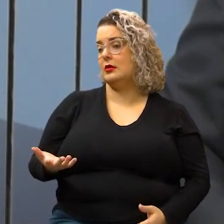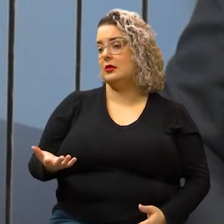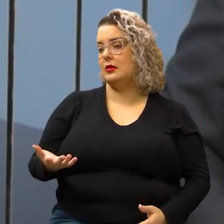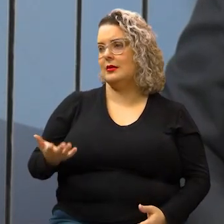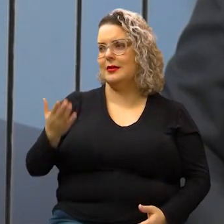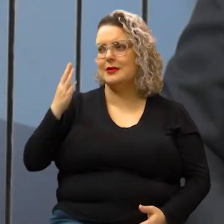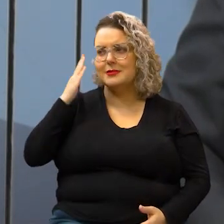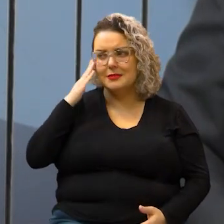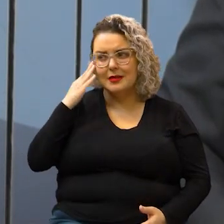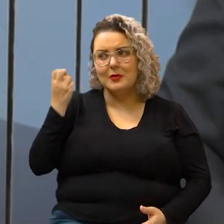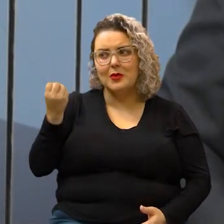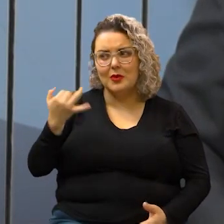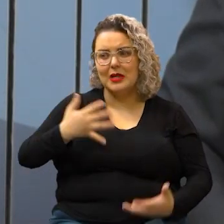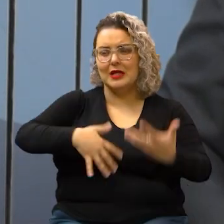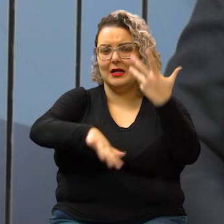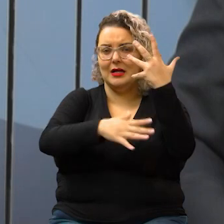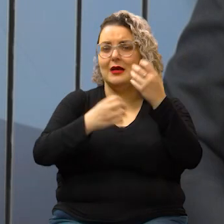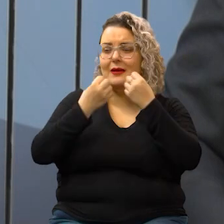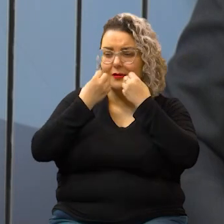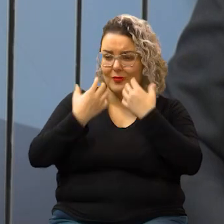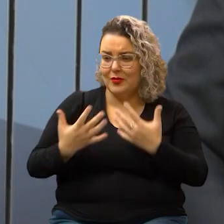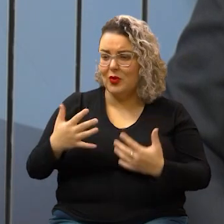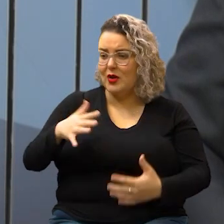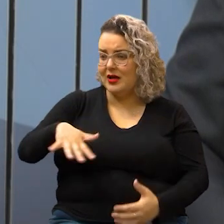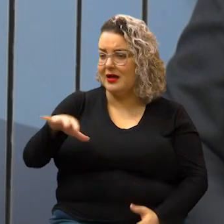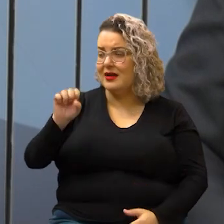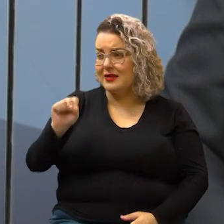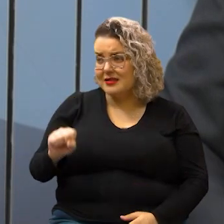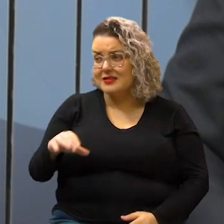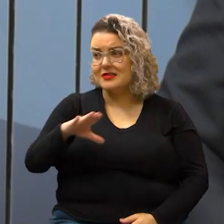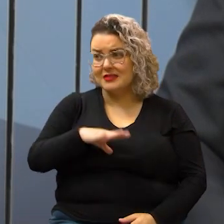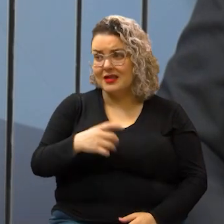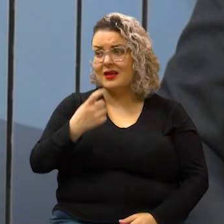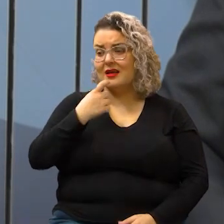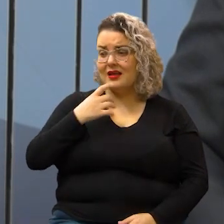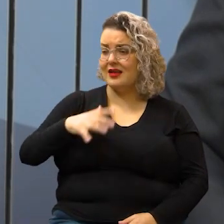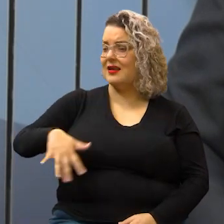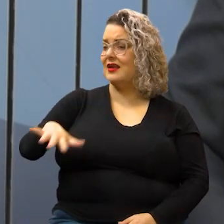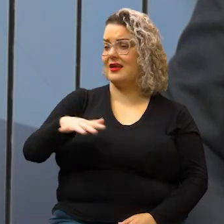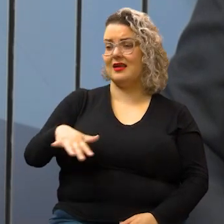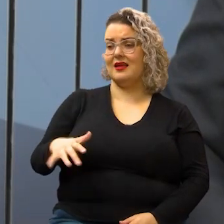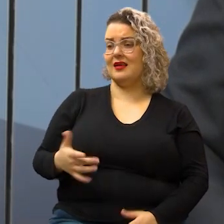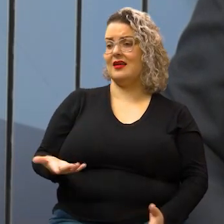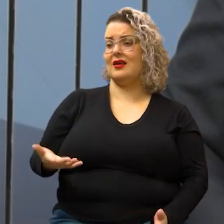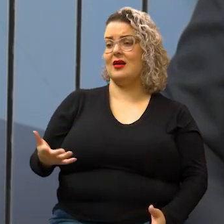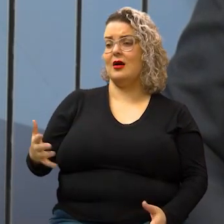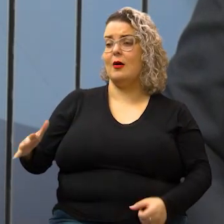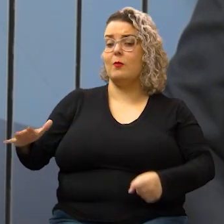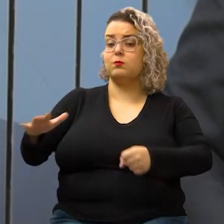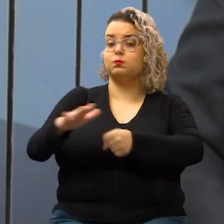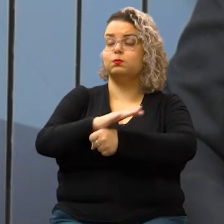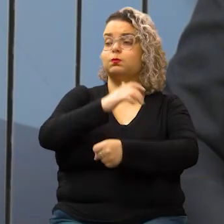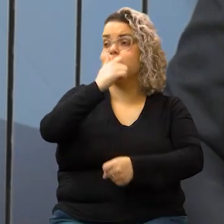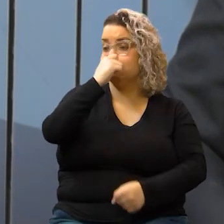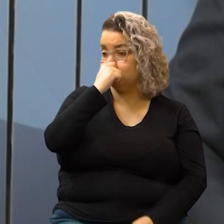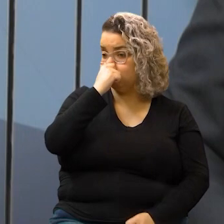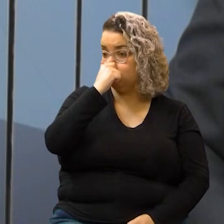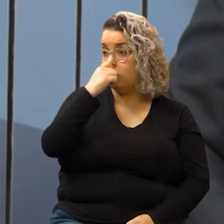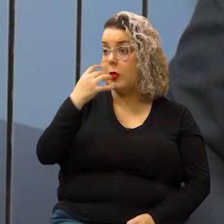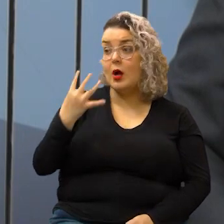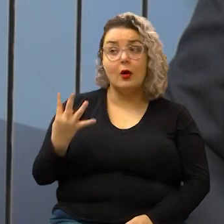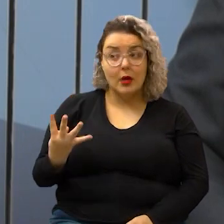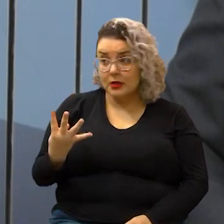quantas praças nós temos em boas condições na região sul de Campinas, que é uma região extremamente populosa?